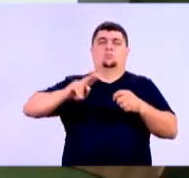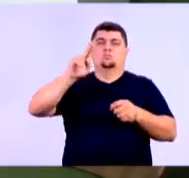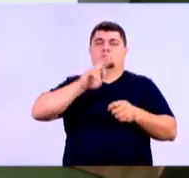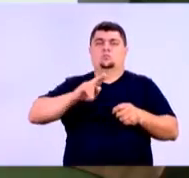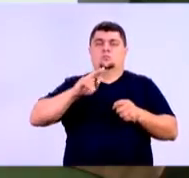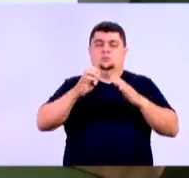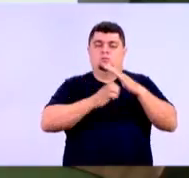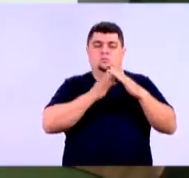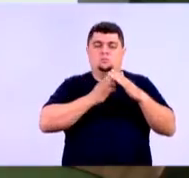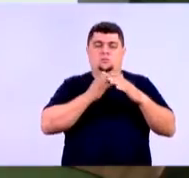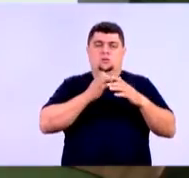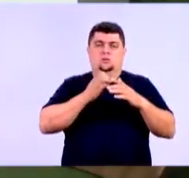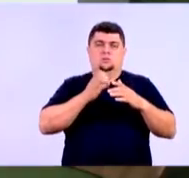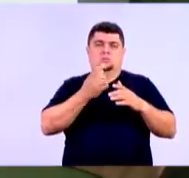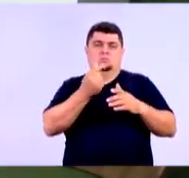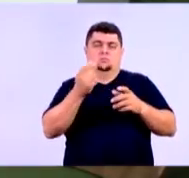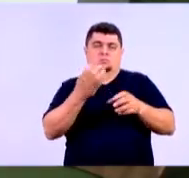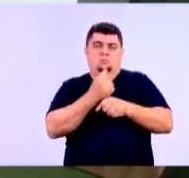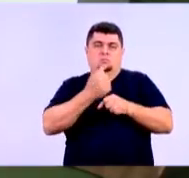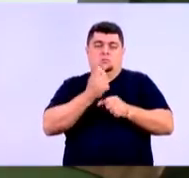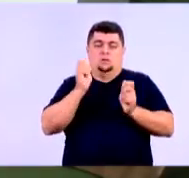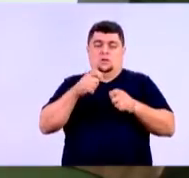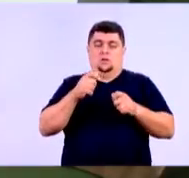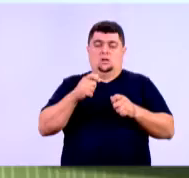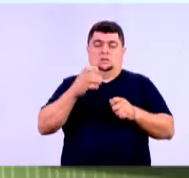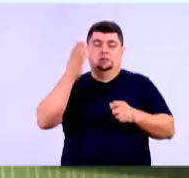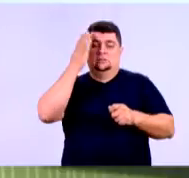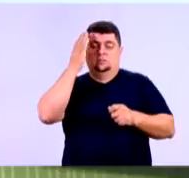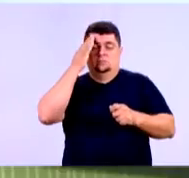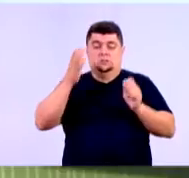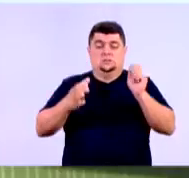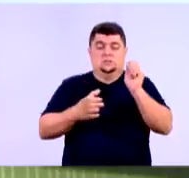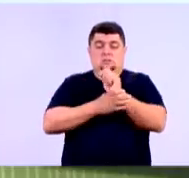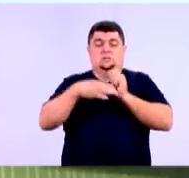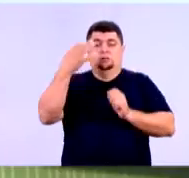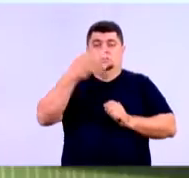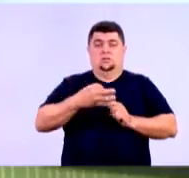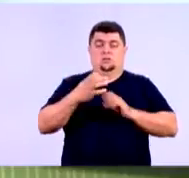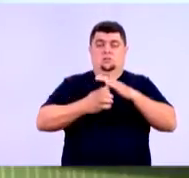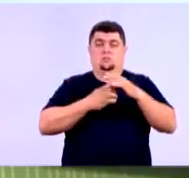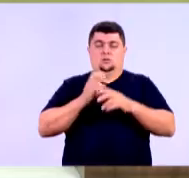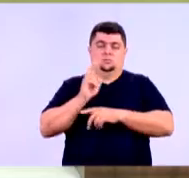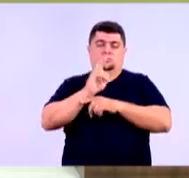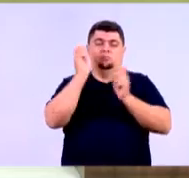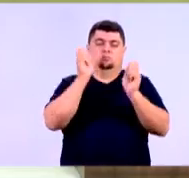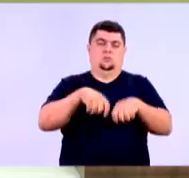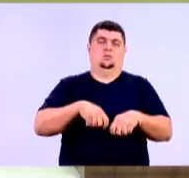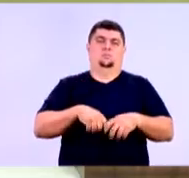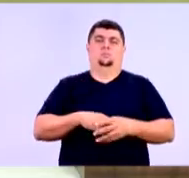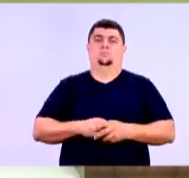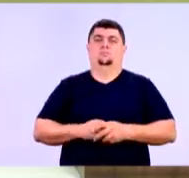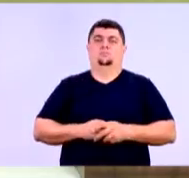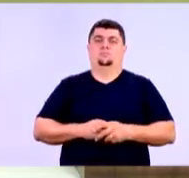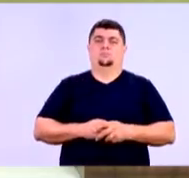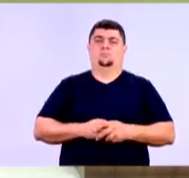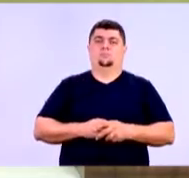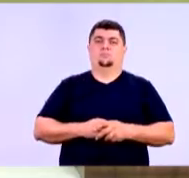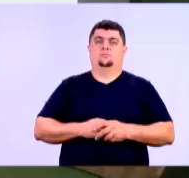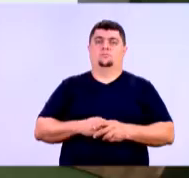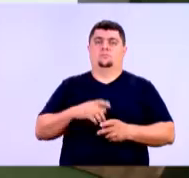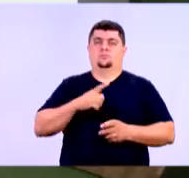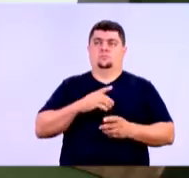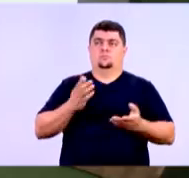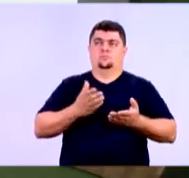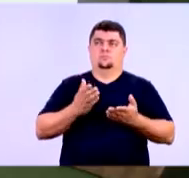a instituição financeira fique mais ou menos segura em relação a essa empresa na hora de disponibilizar um crédito. E a gente tinha também